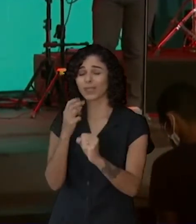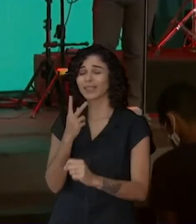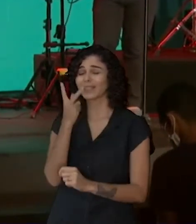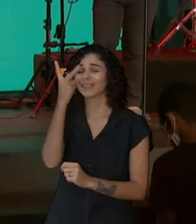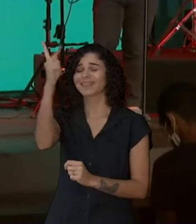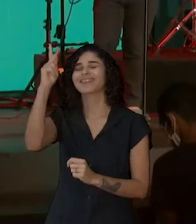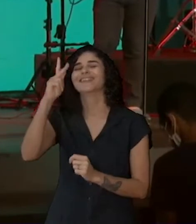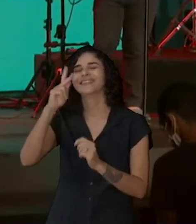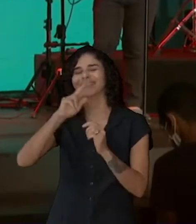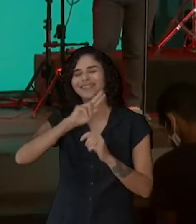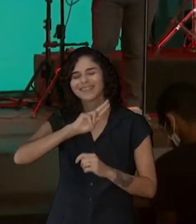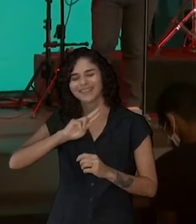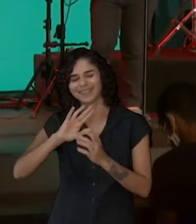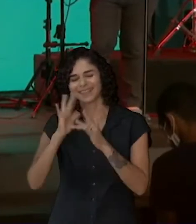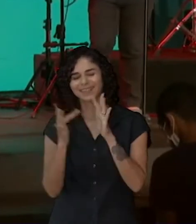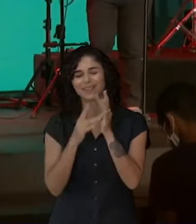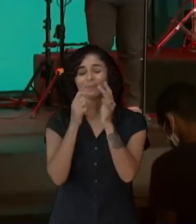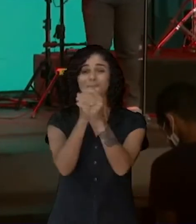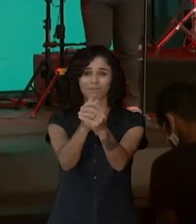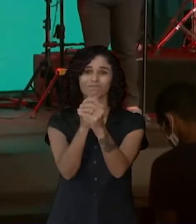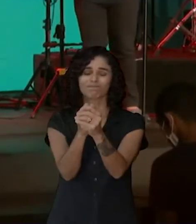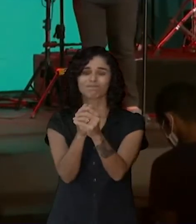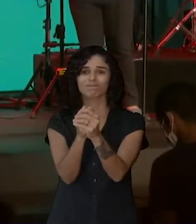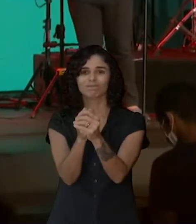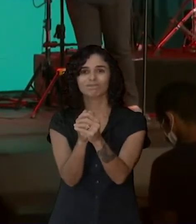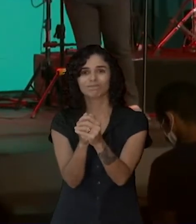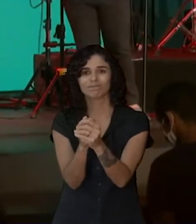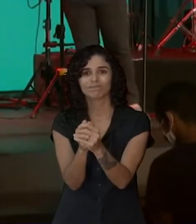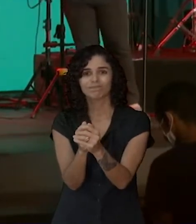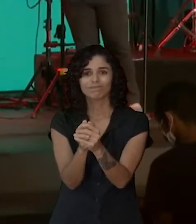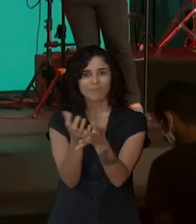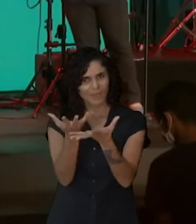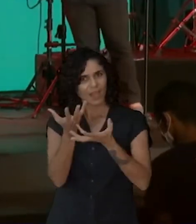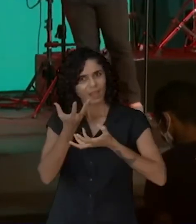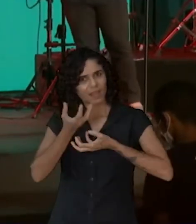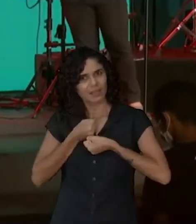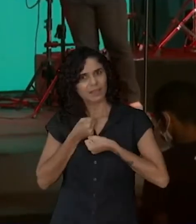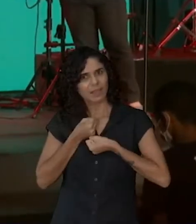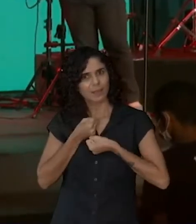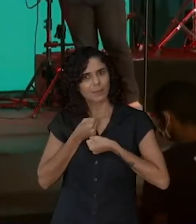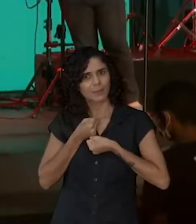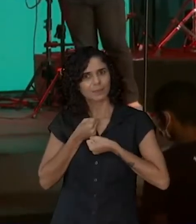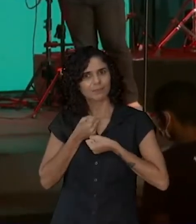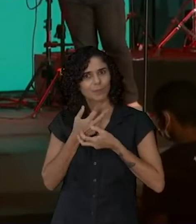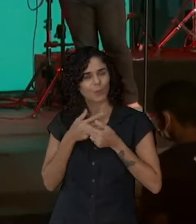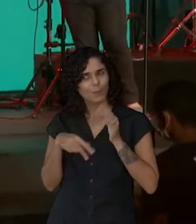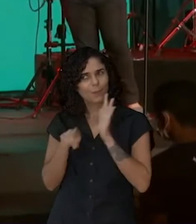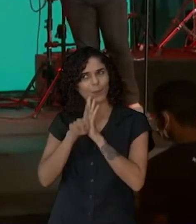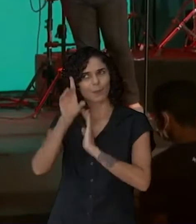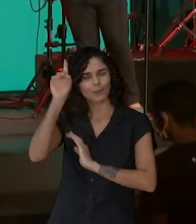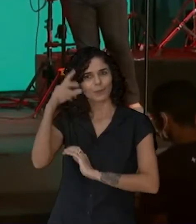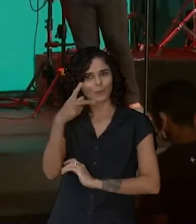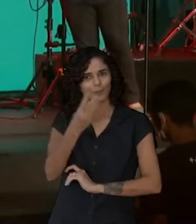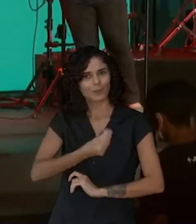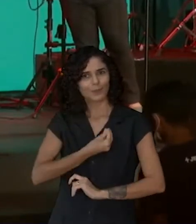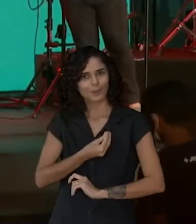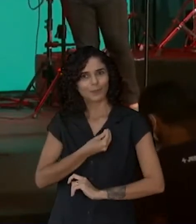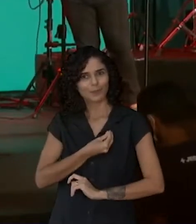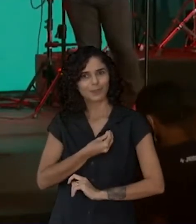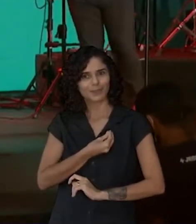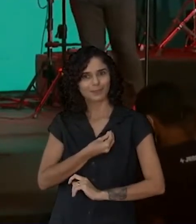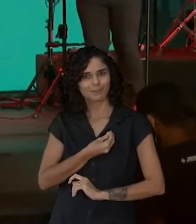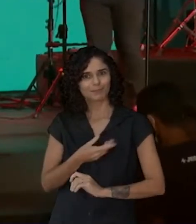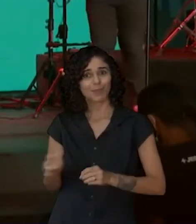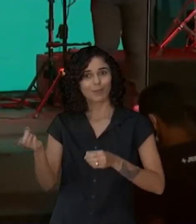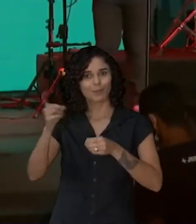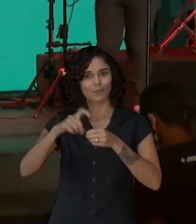de Jesus. Amém. Recebe o que Deus tem para você e volta para o seu lugar, na segurança de que Ele te